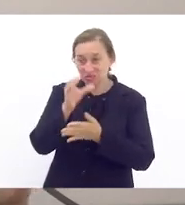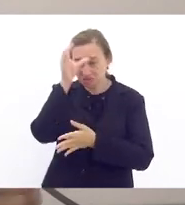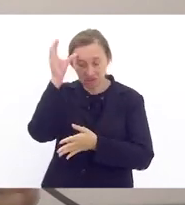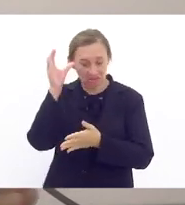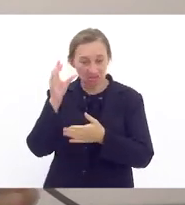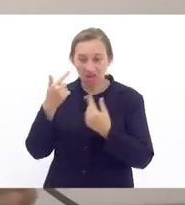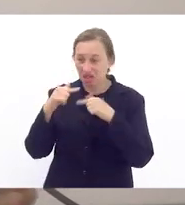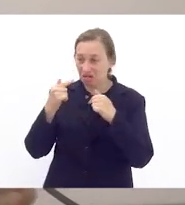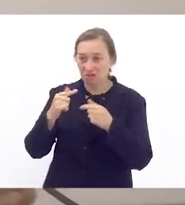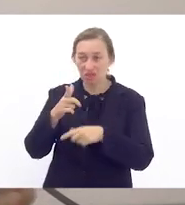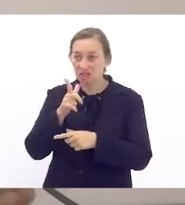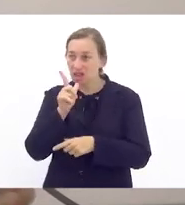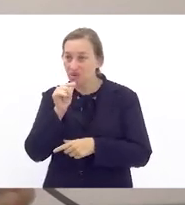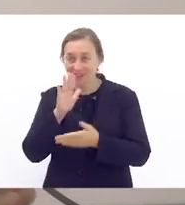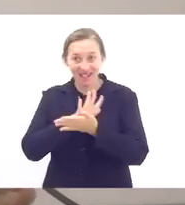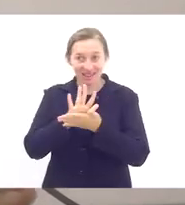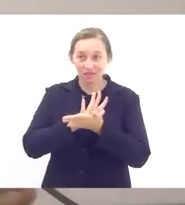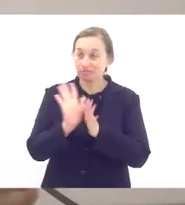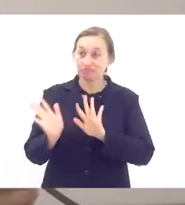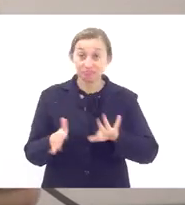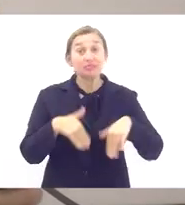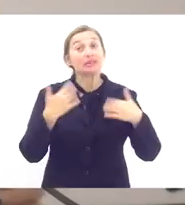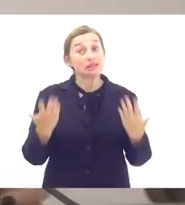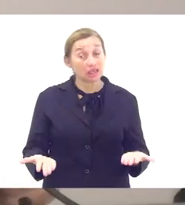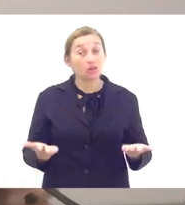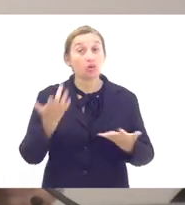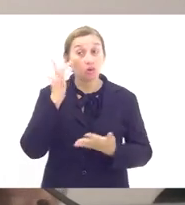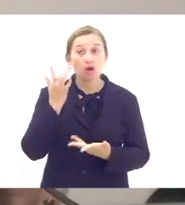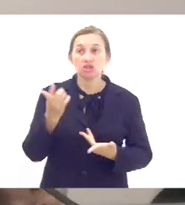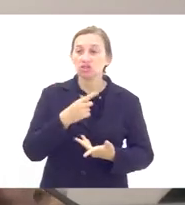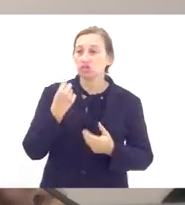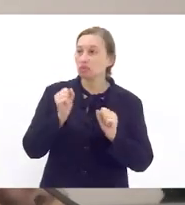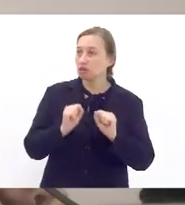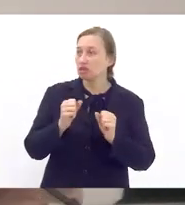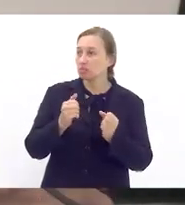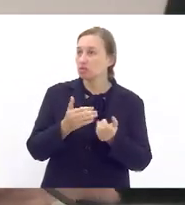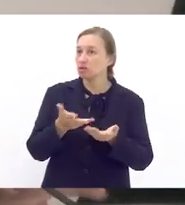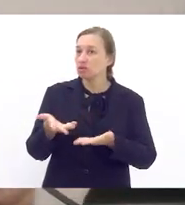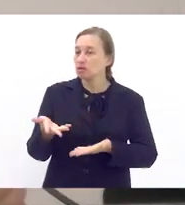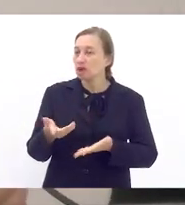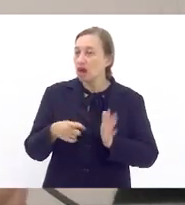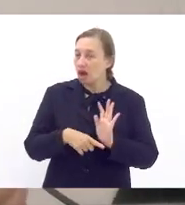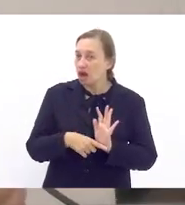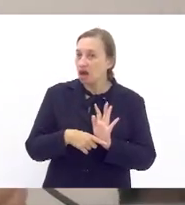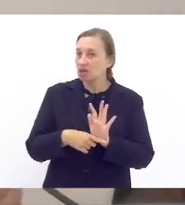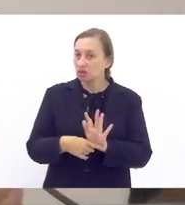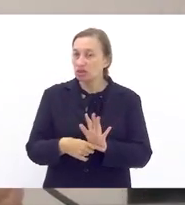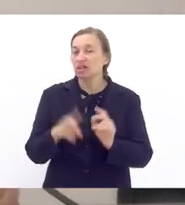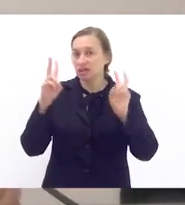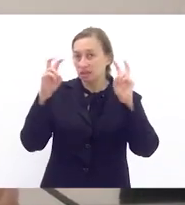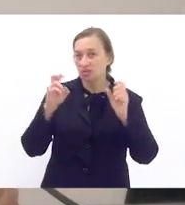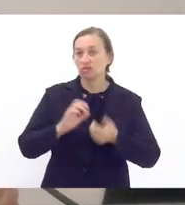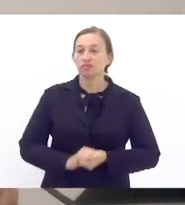foi reclamar de água. Então, eu acho que é o que a gente pode começar a contribuir nessa